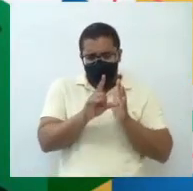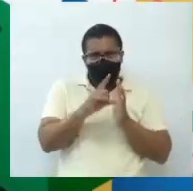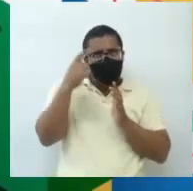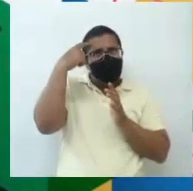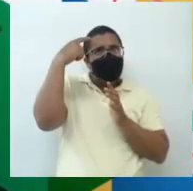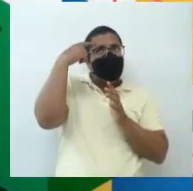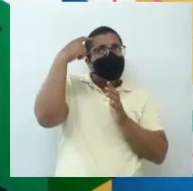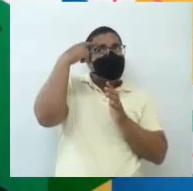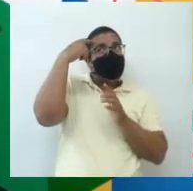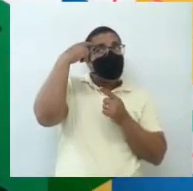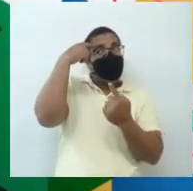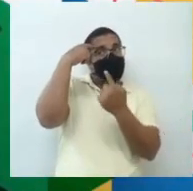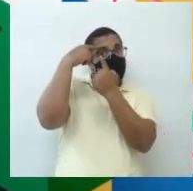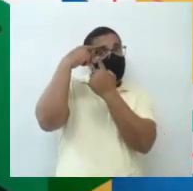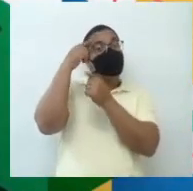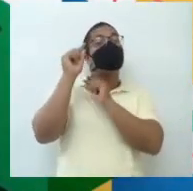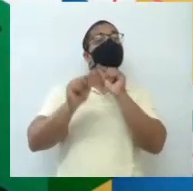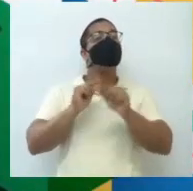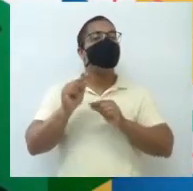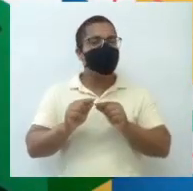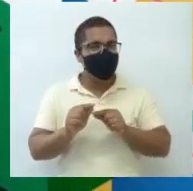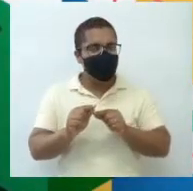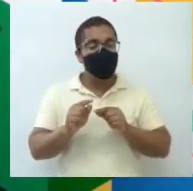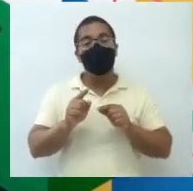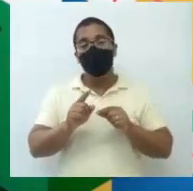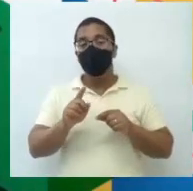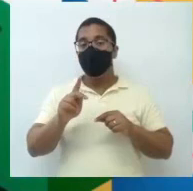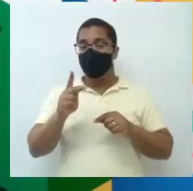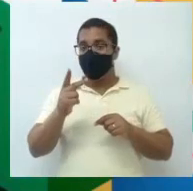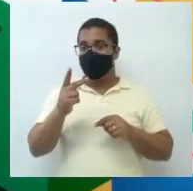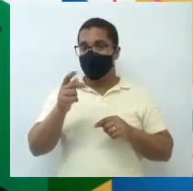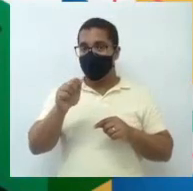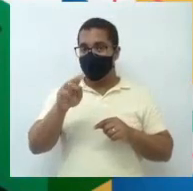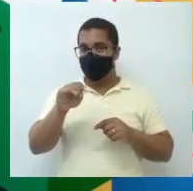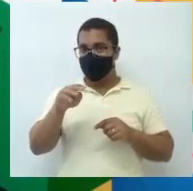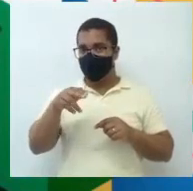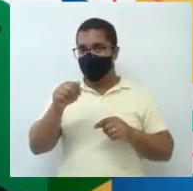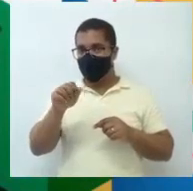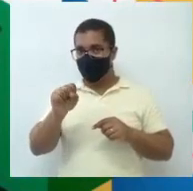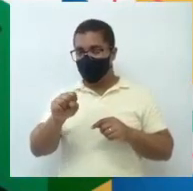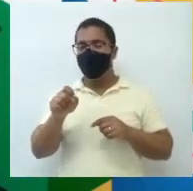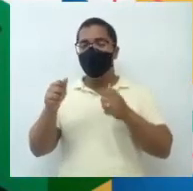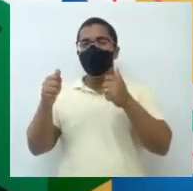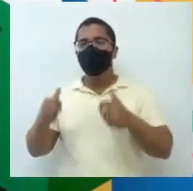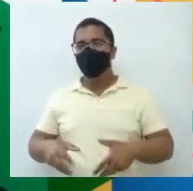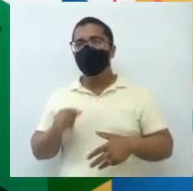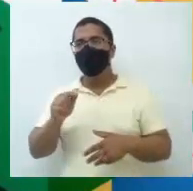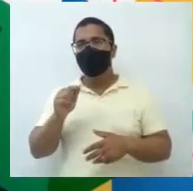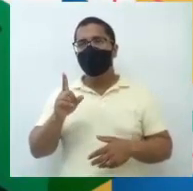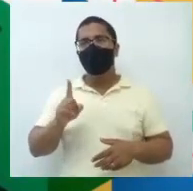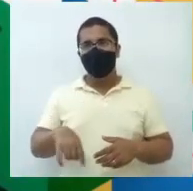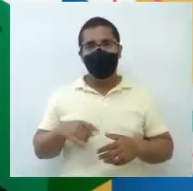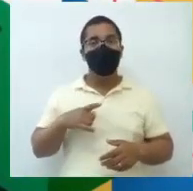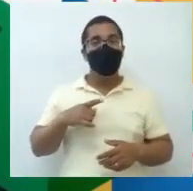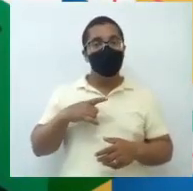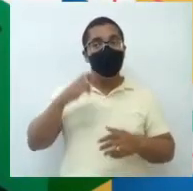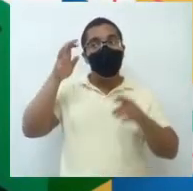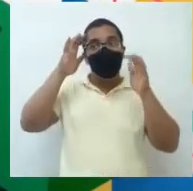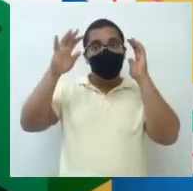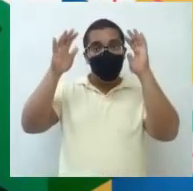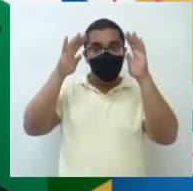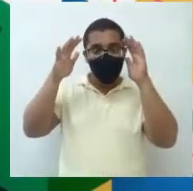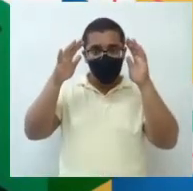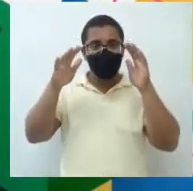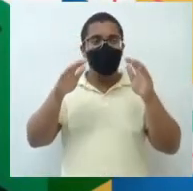então a bem tá bem mas ele começa a querer fazer o quê junta aquilo que ele chamou da teoria e